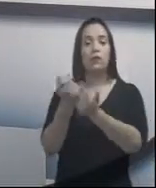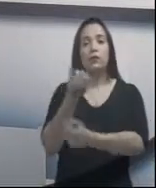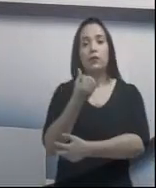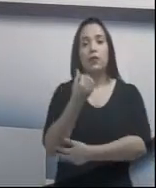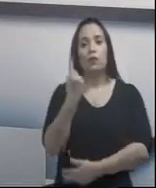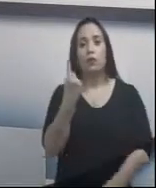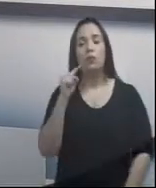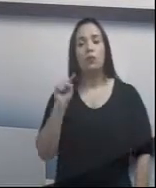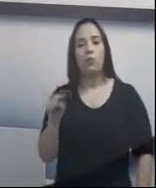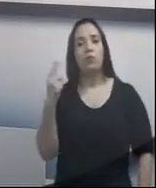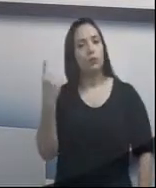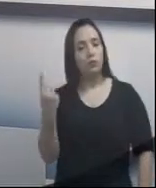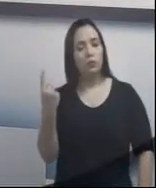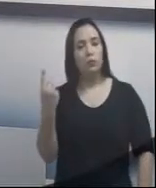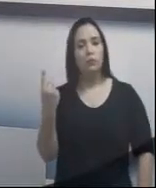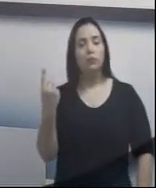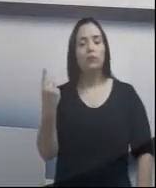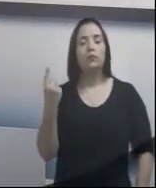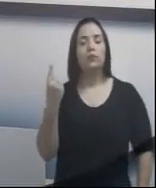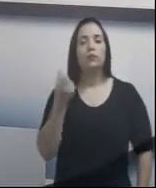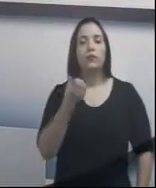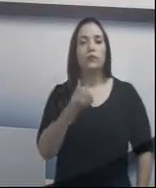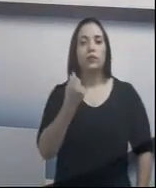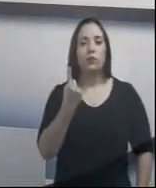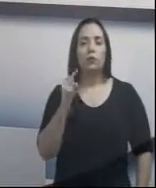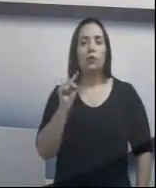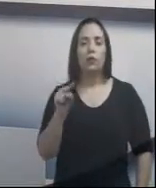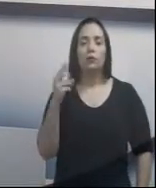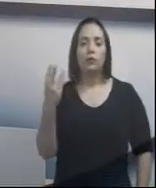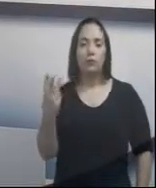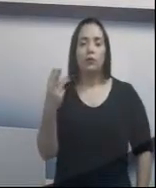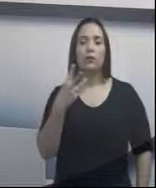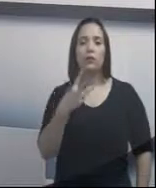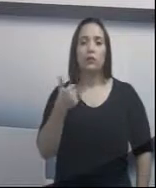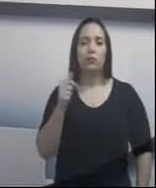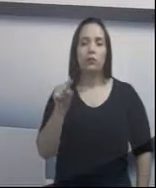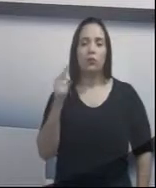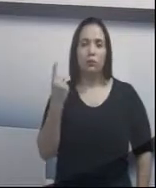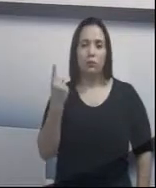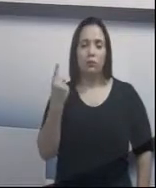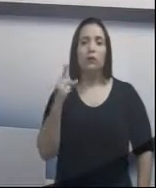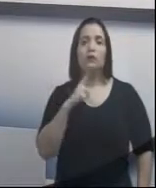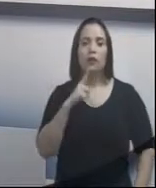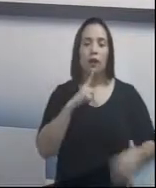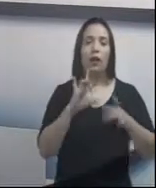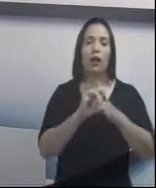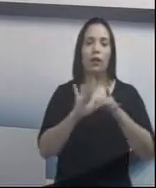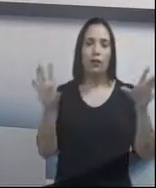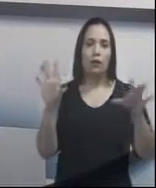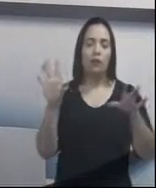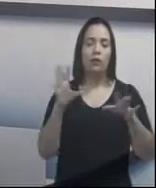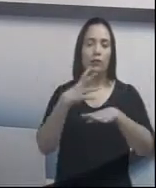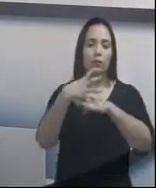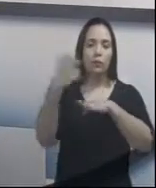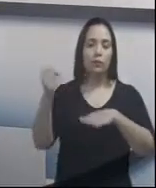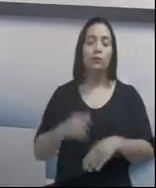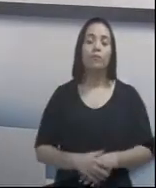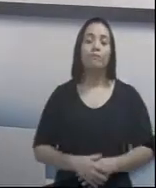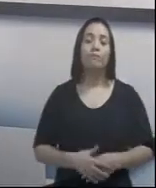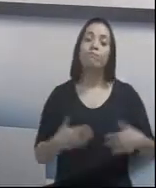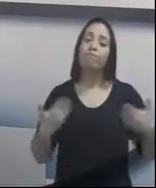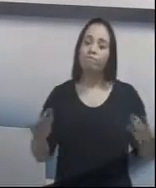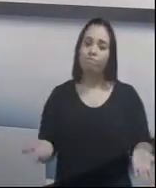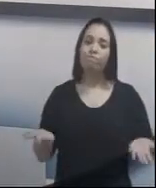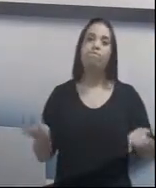canal 61.1 ou 61.3 e o canal 31.1. Todos os dois abertos em digital, tá bom? Dito